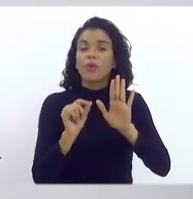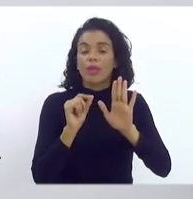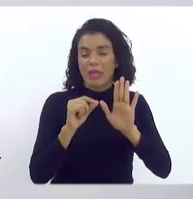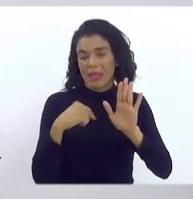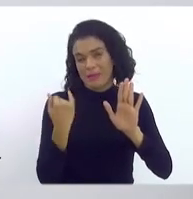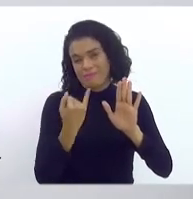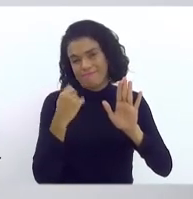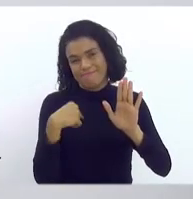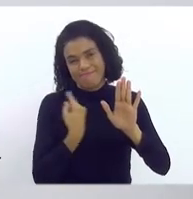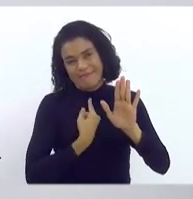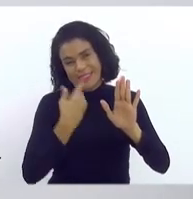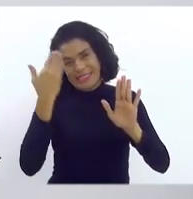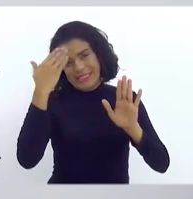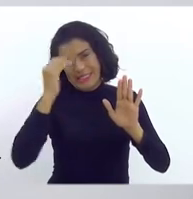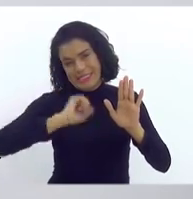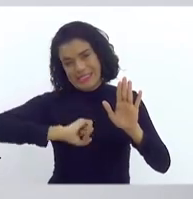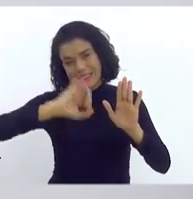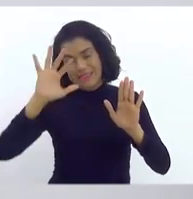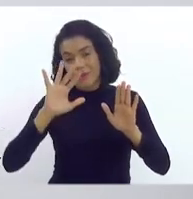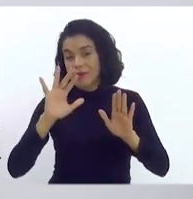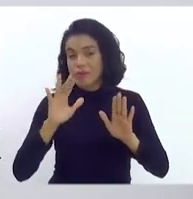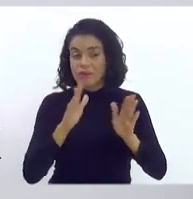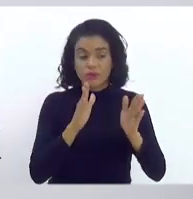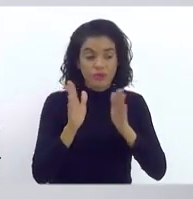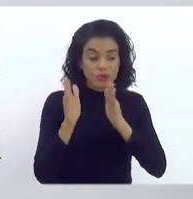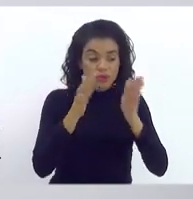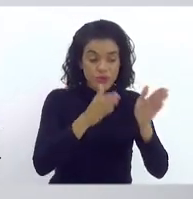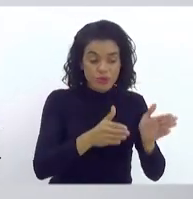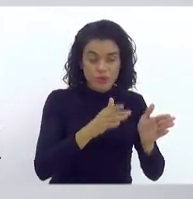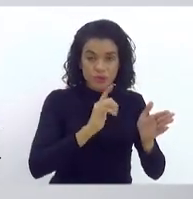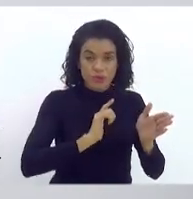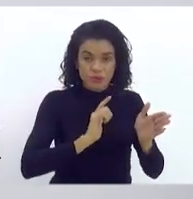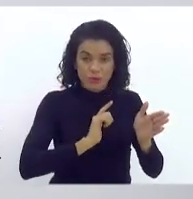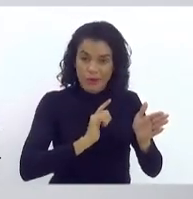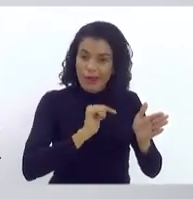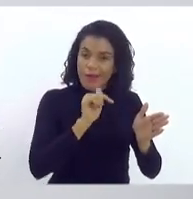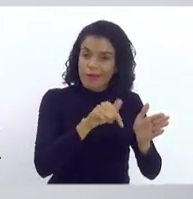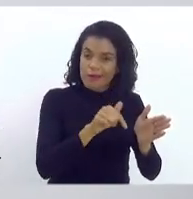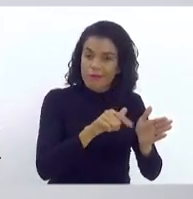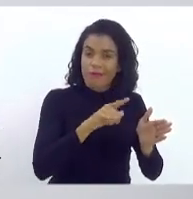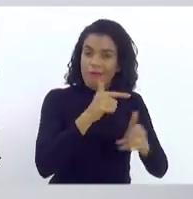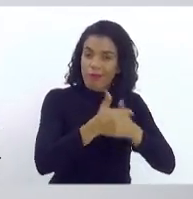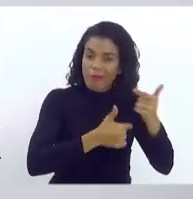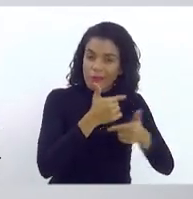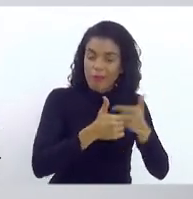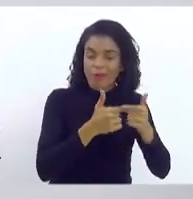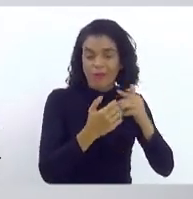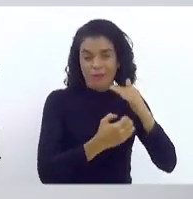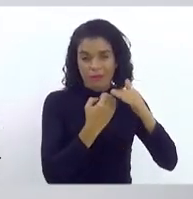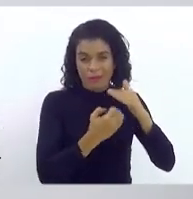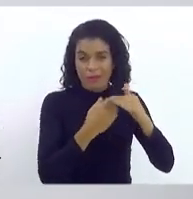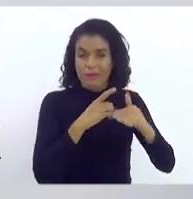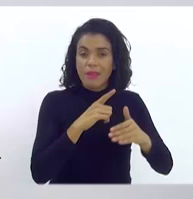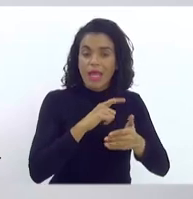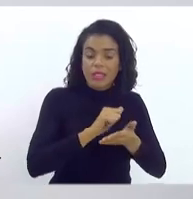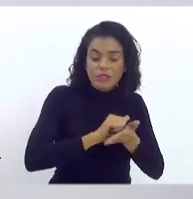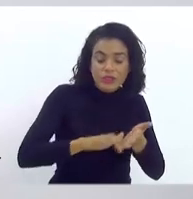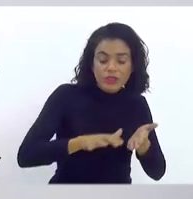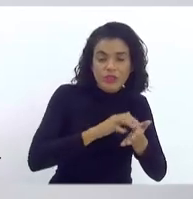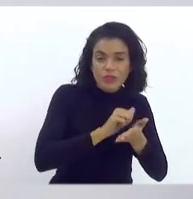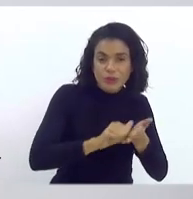entender que, de um lado, ali na atividade da empresa, você tem as despesas que a